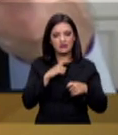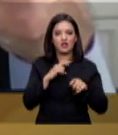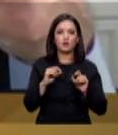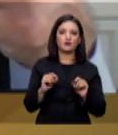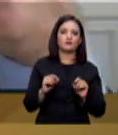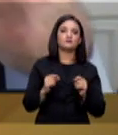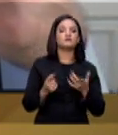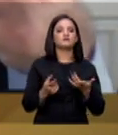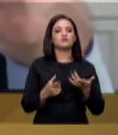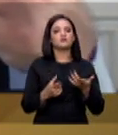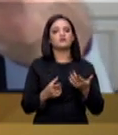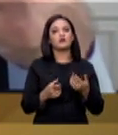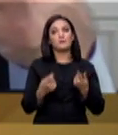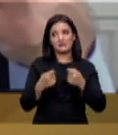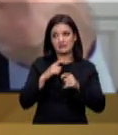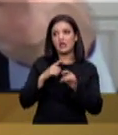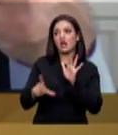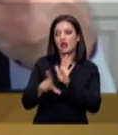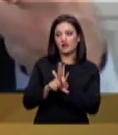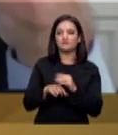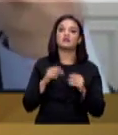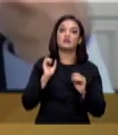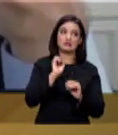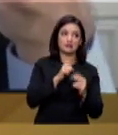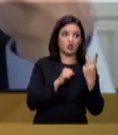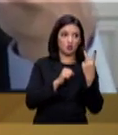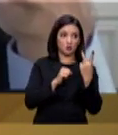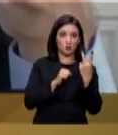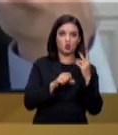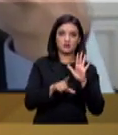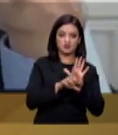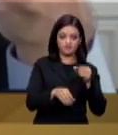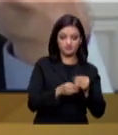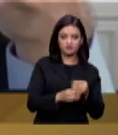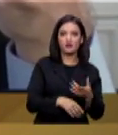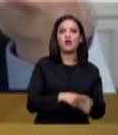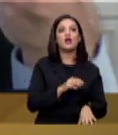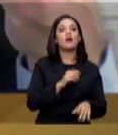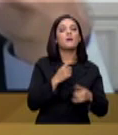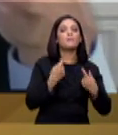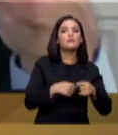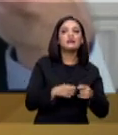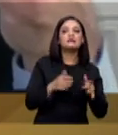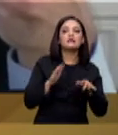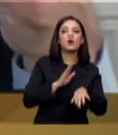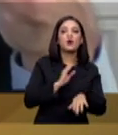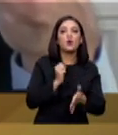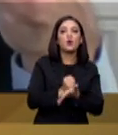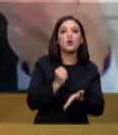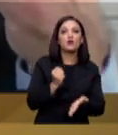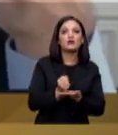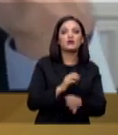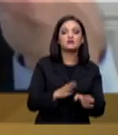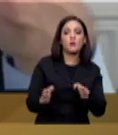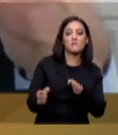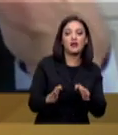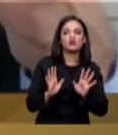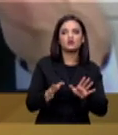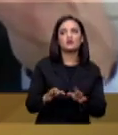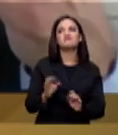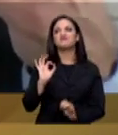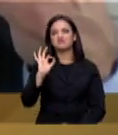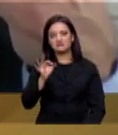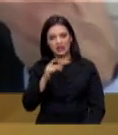lei, duas leis complementares. Prazo de contratação pré-determinado, 12 mais 12.